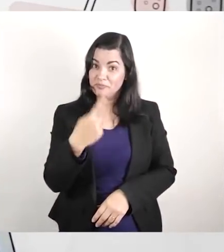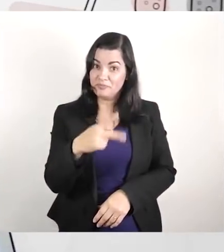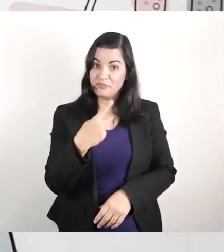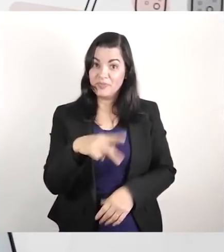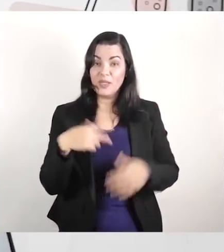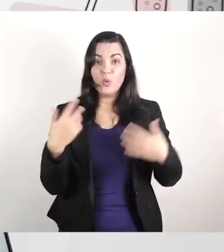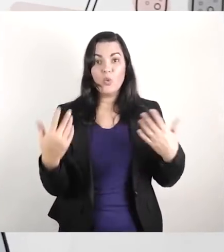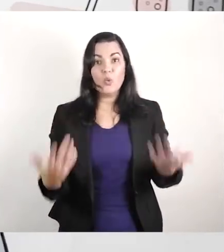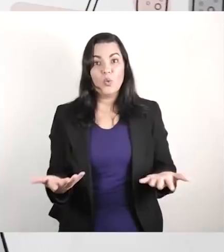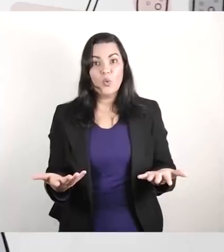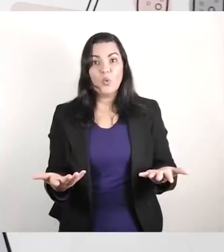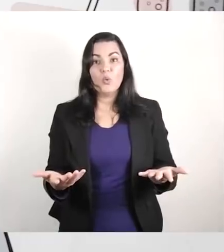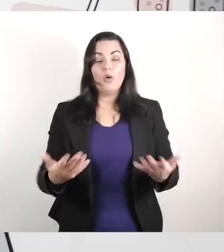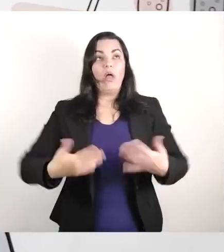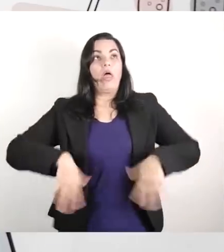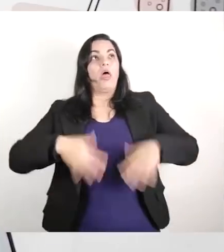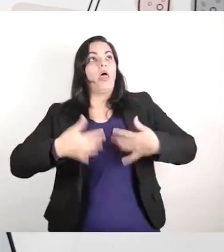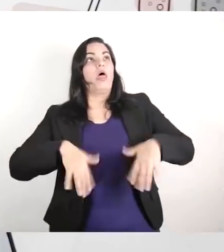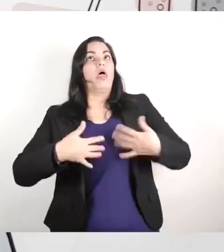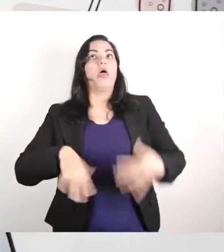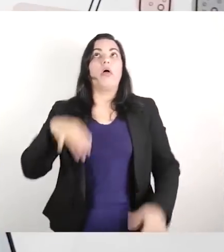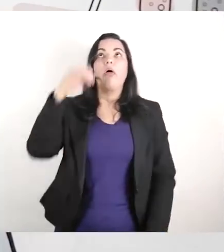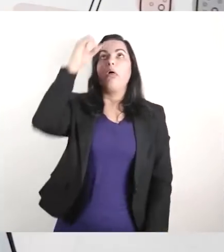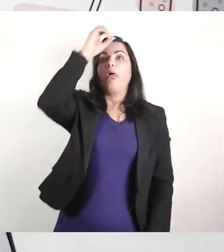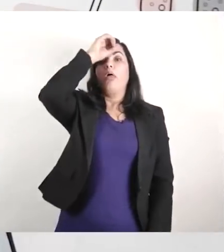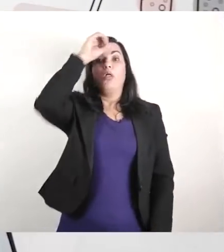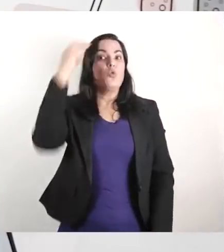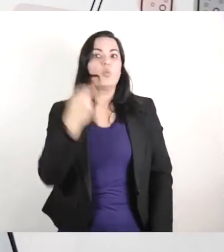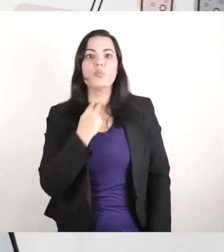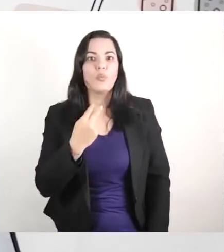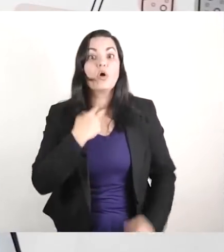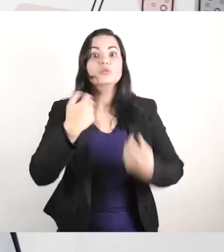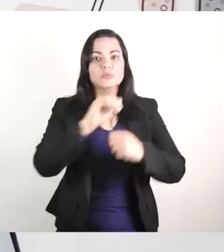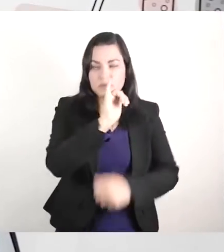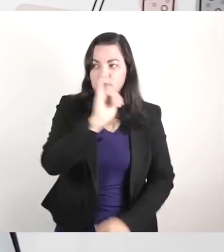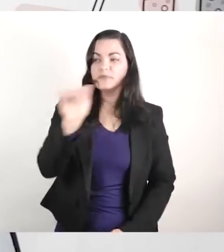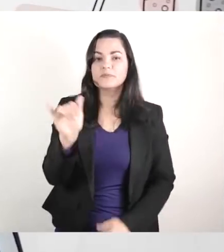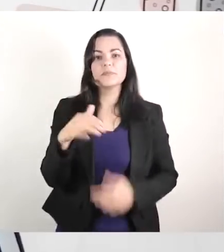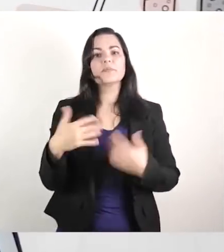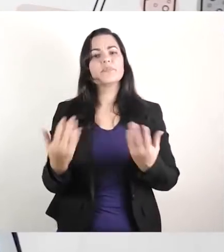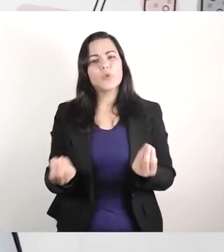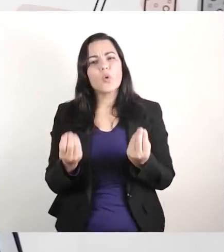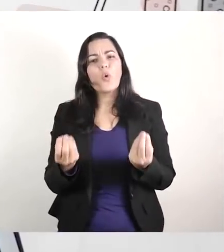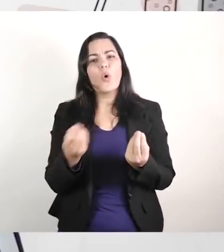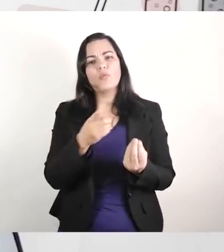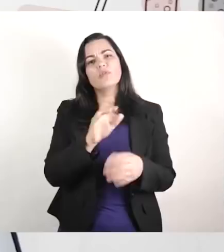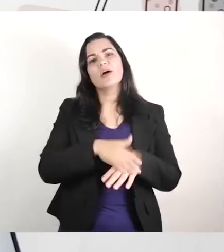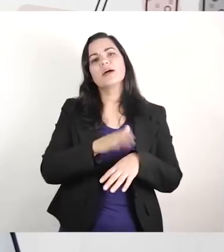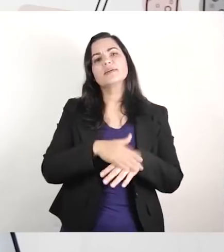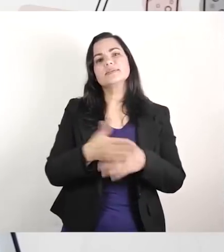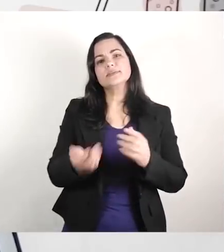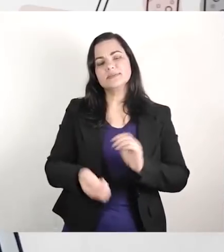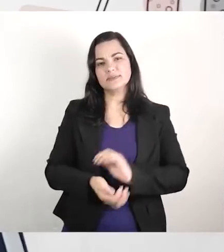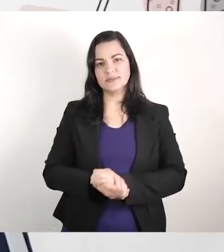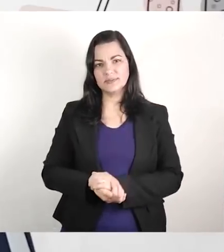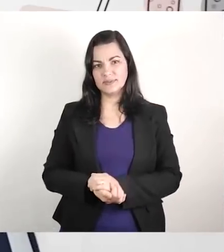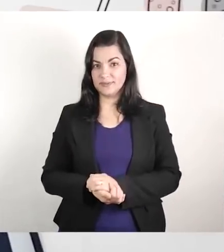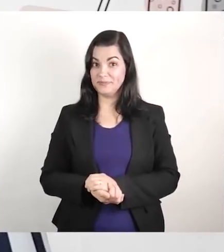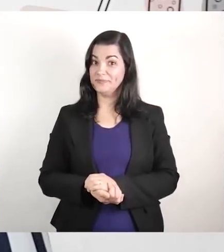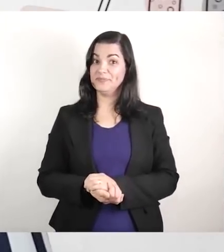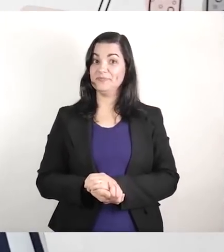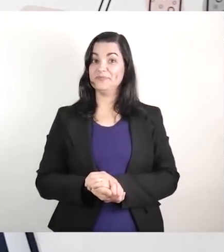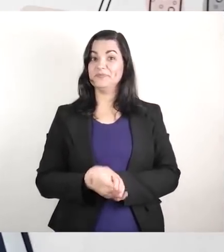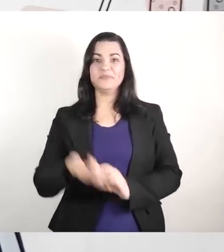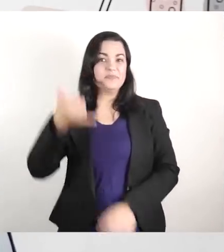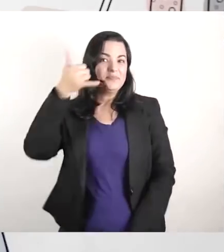ou sua amiga não pode ficar sem essa informação. Como você faria?